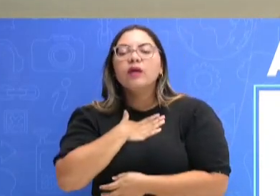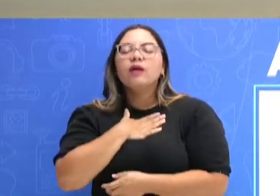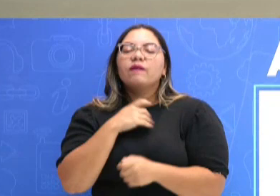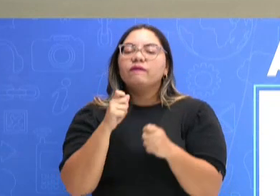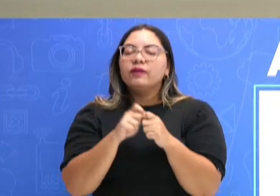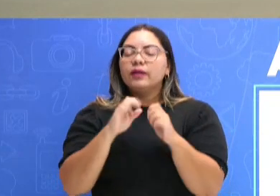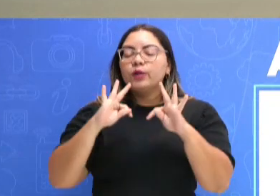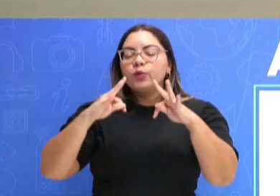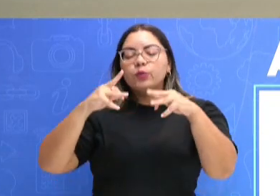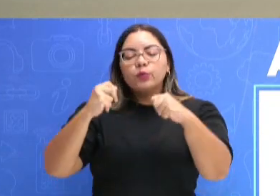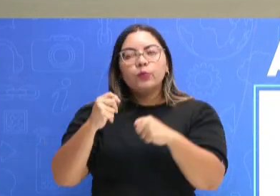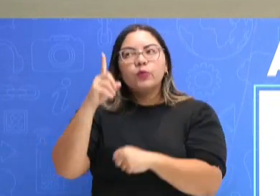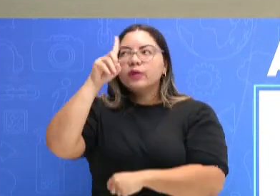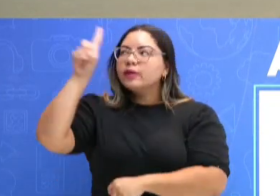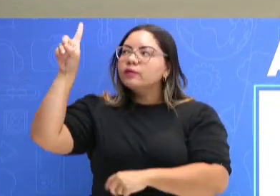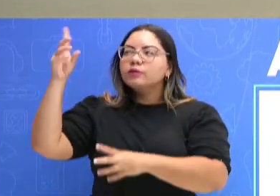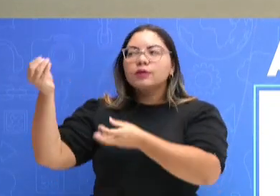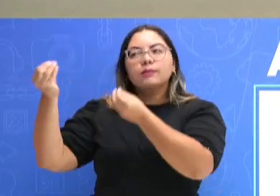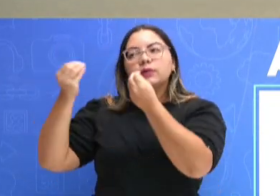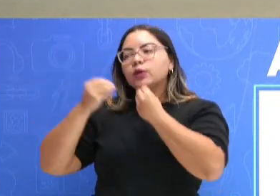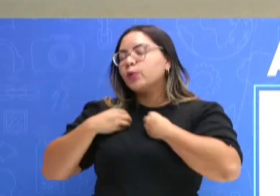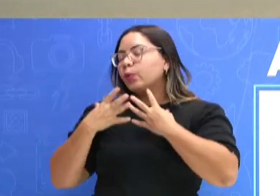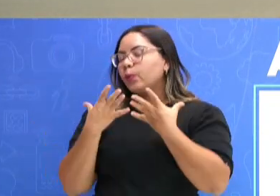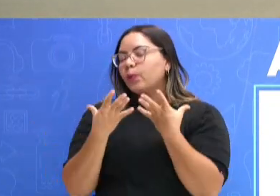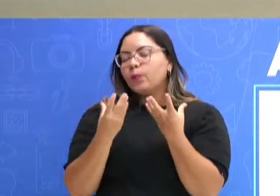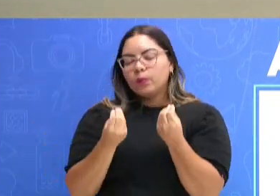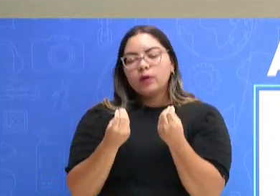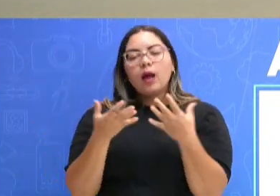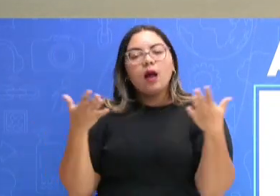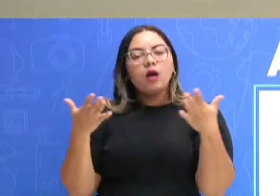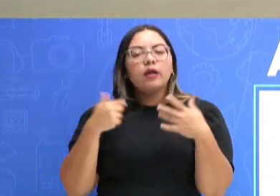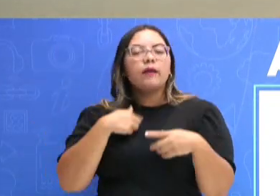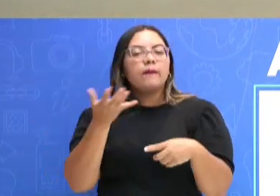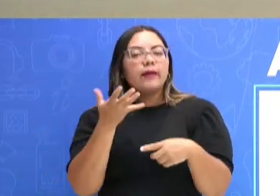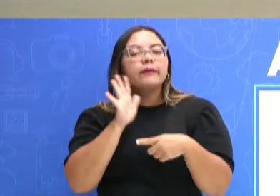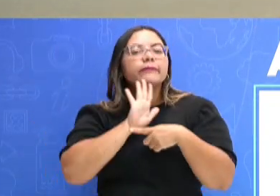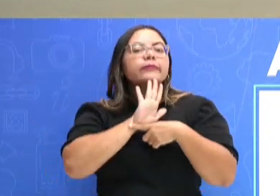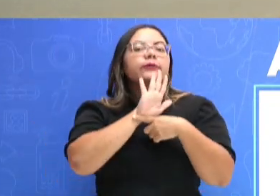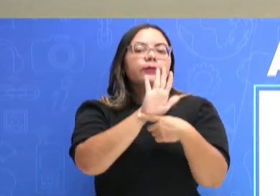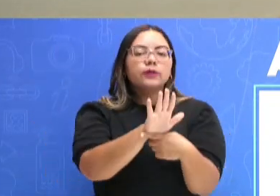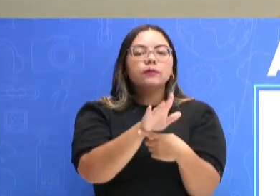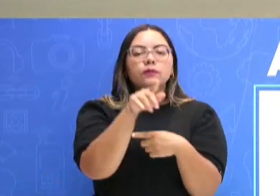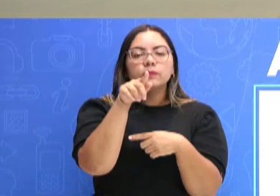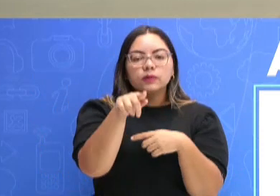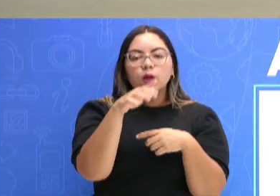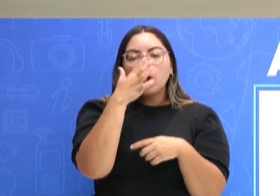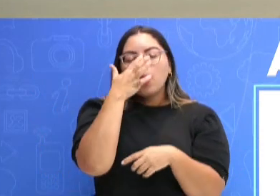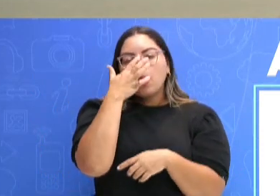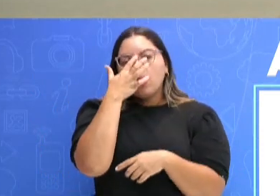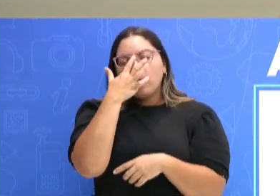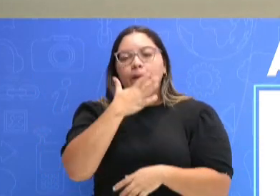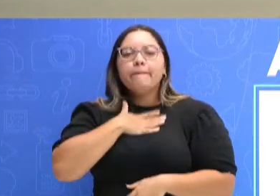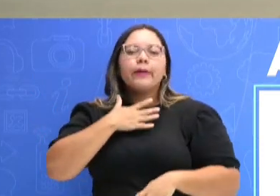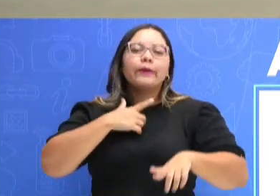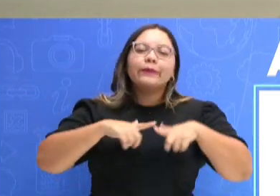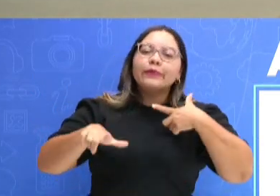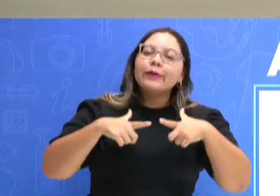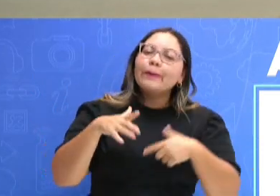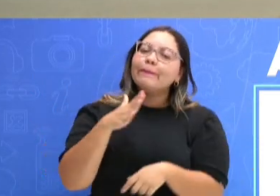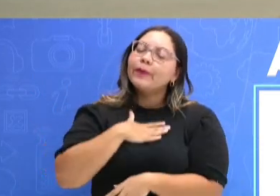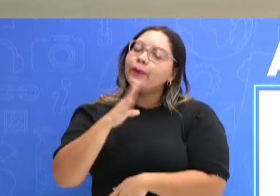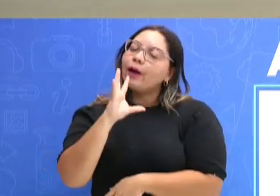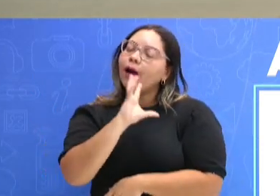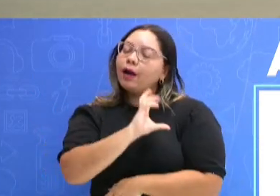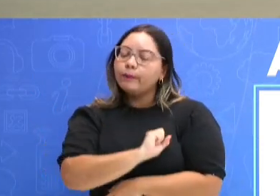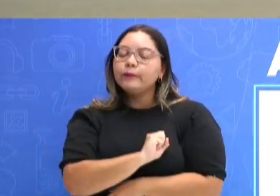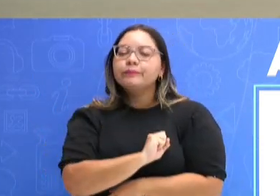farei. Porque Deus já me deu muito através de vocês. Agora chegou a hora de retribuir. E eu retribuirei com o meu trabalho, com o meu amor,